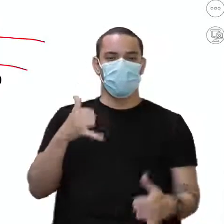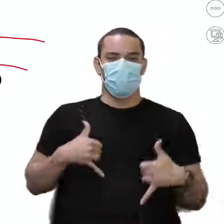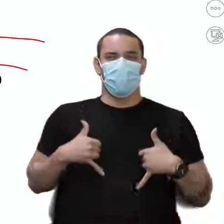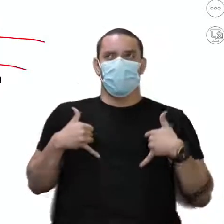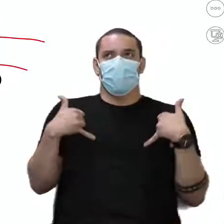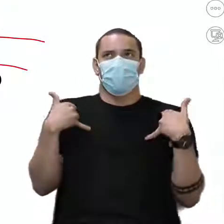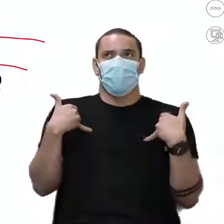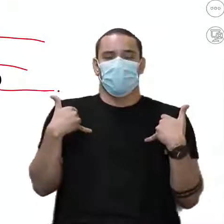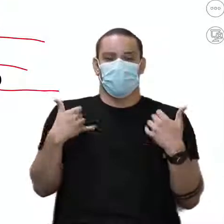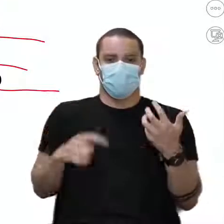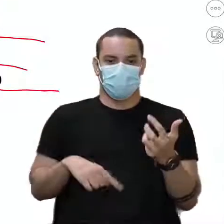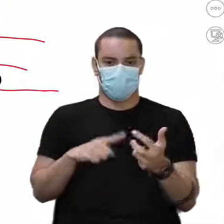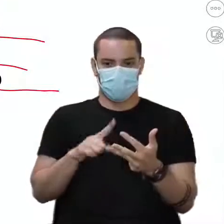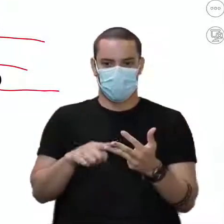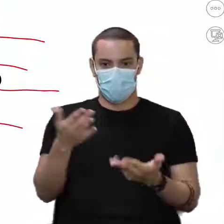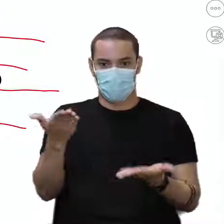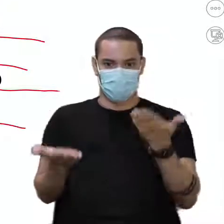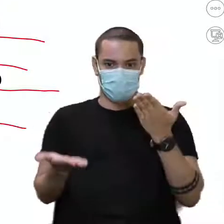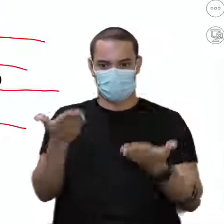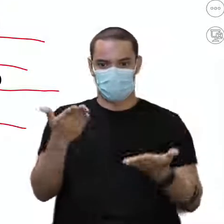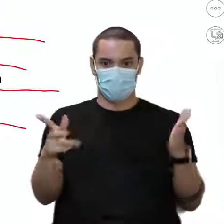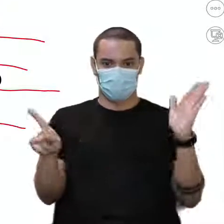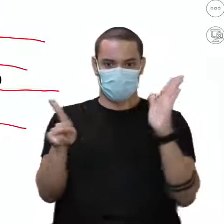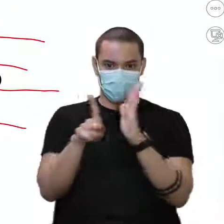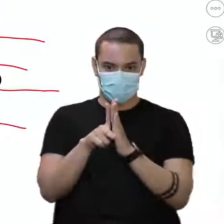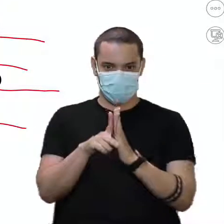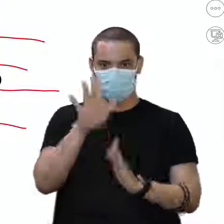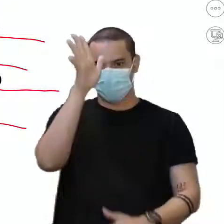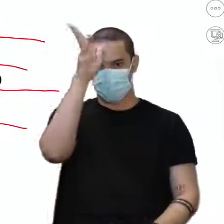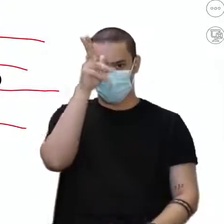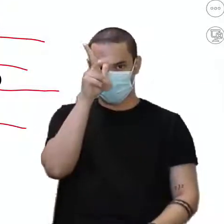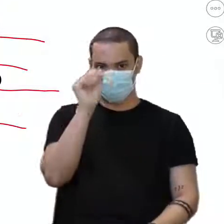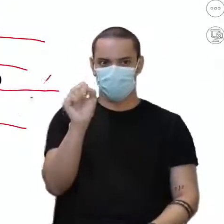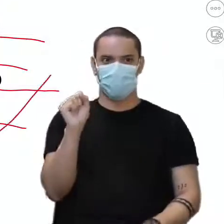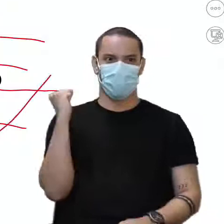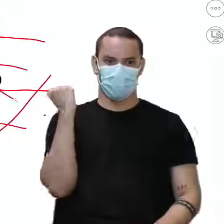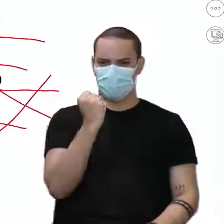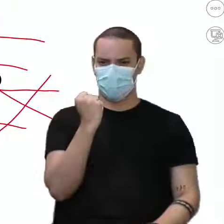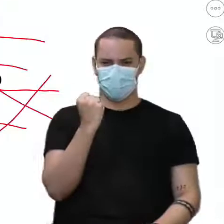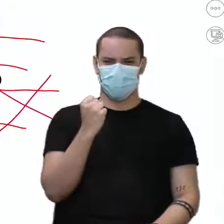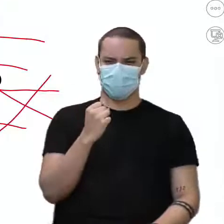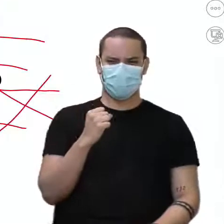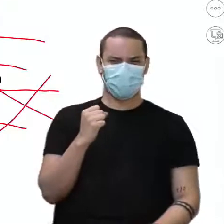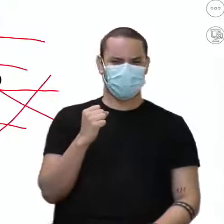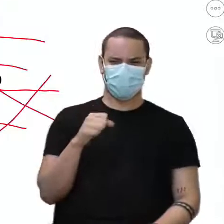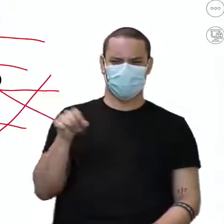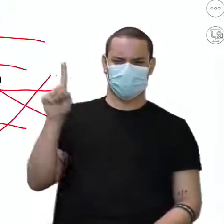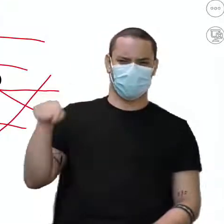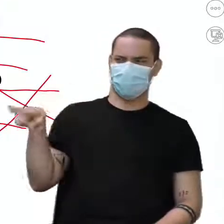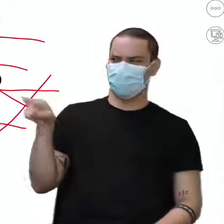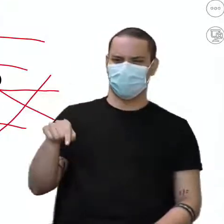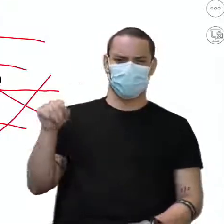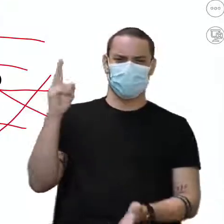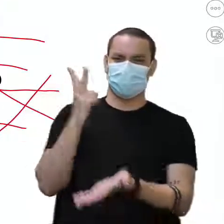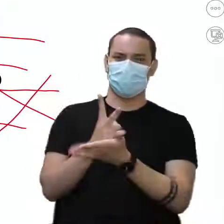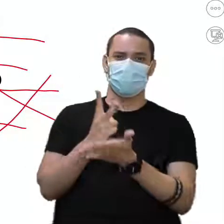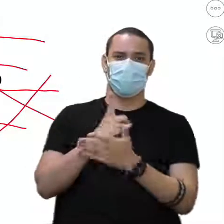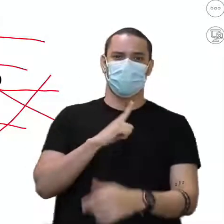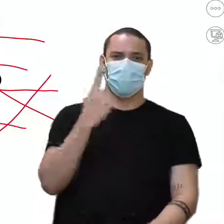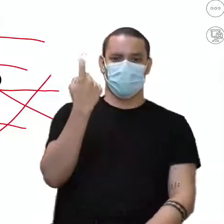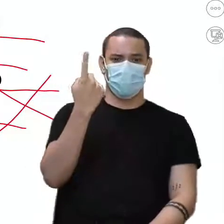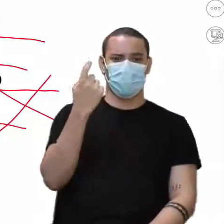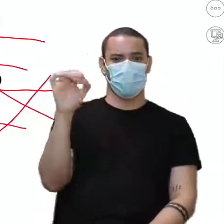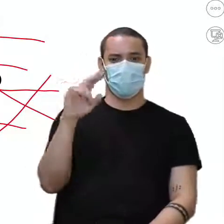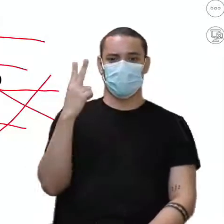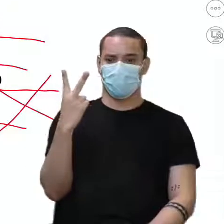vaidade? D, o peso ideal do frango para abate. Ai, gente, isso aqui é muito ruim. Eu até já tiro esse. Esse não é. Sempre tem uma